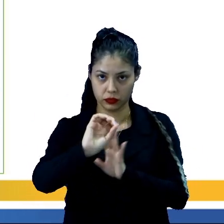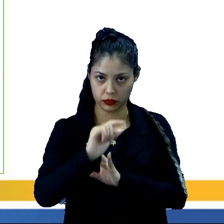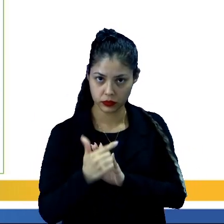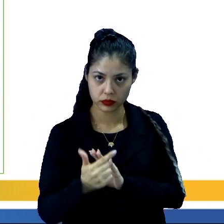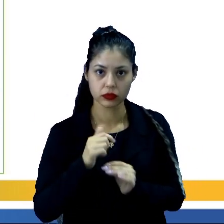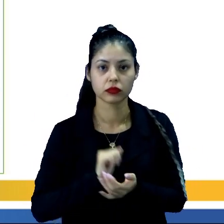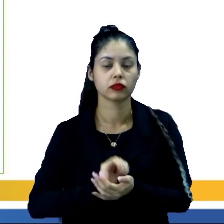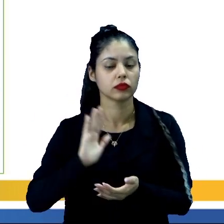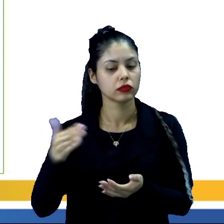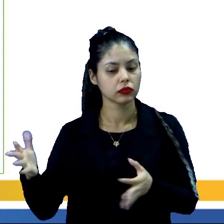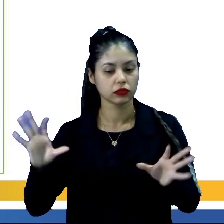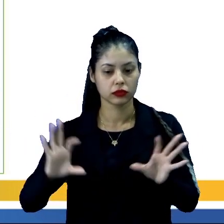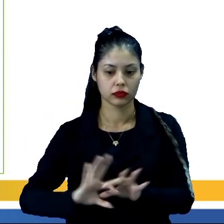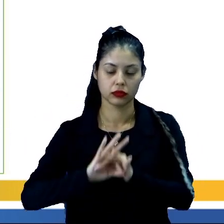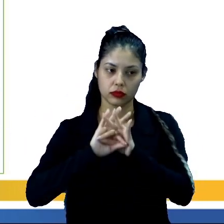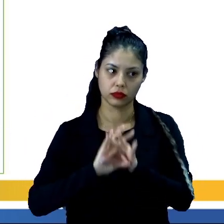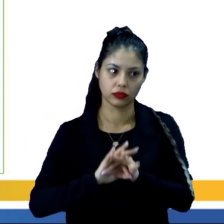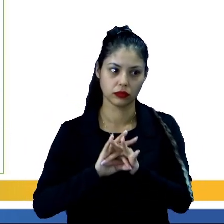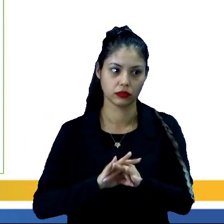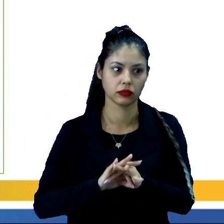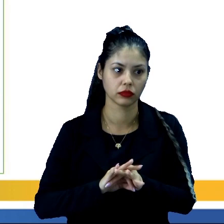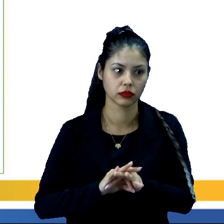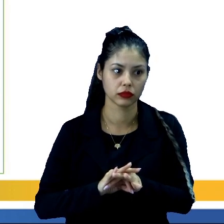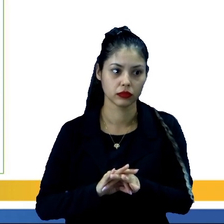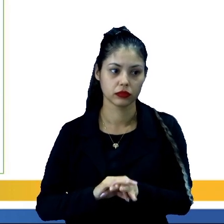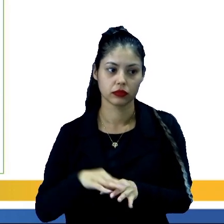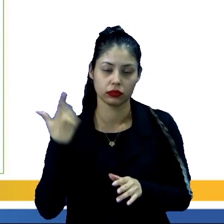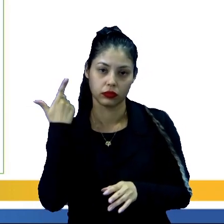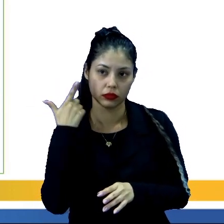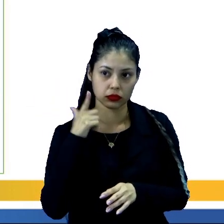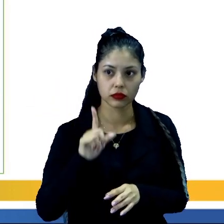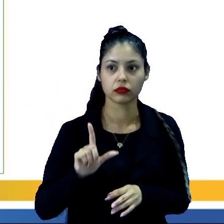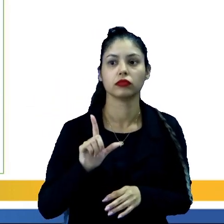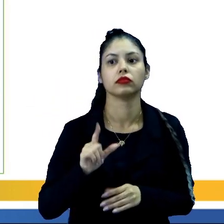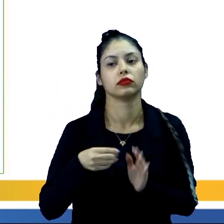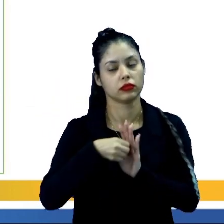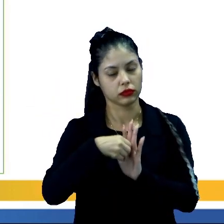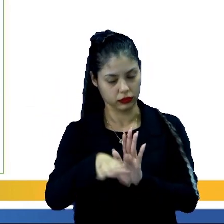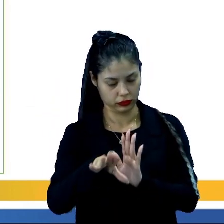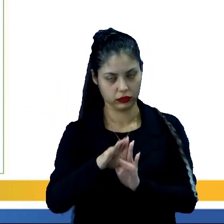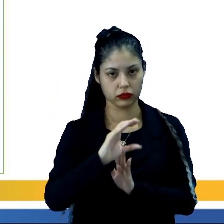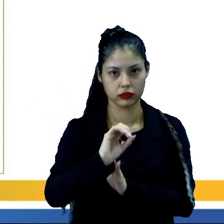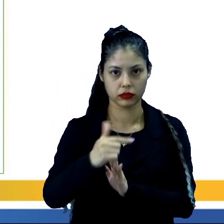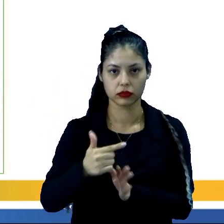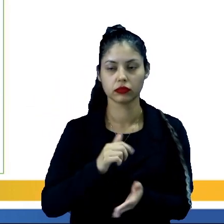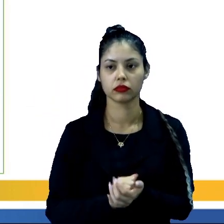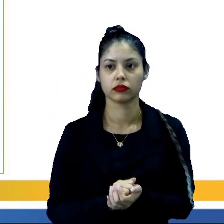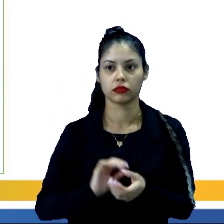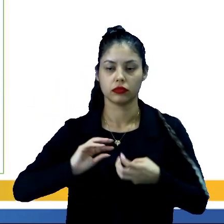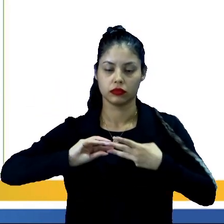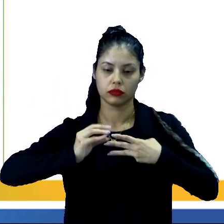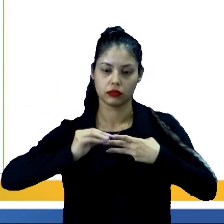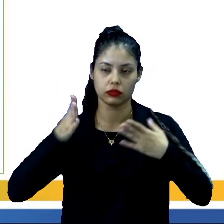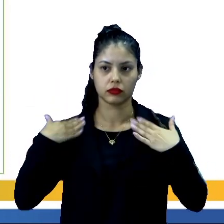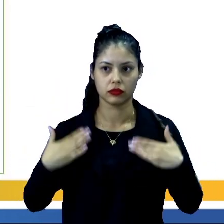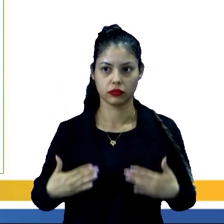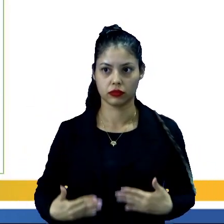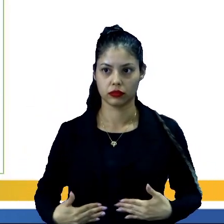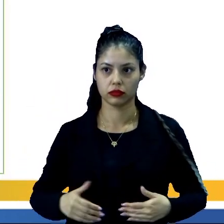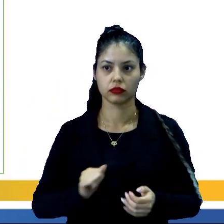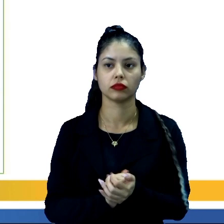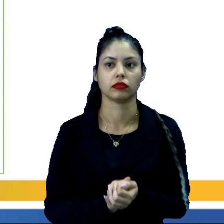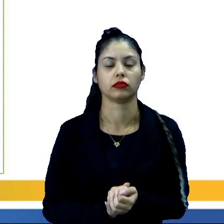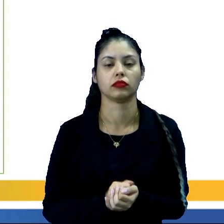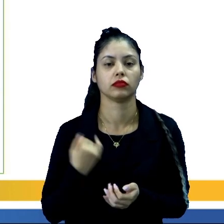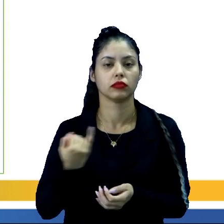oxigênio, né? Então, quando ele se liga no oxigênio, ele vai ser capaz de transportar esse oxigênio ali para as nossas células. Então, o